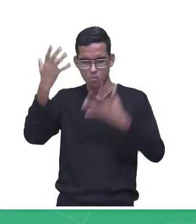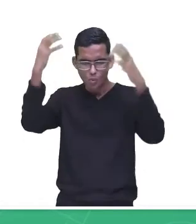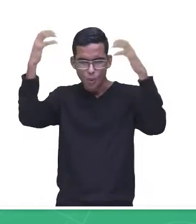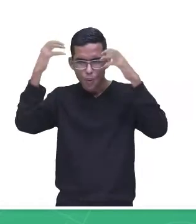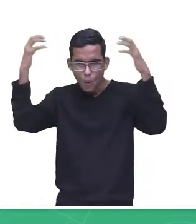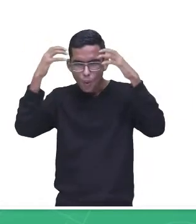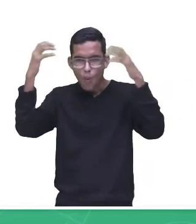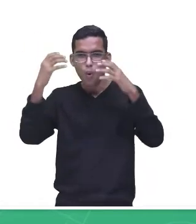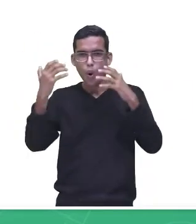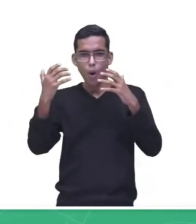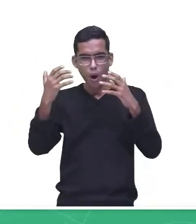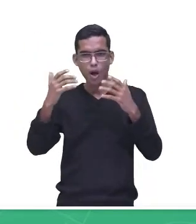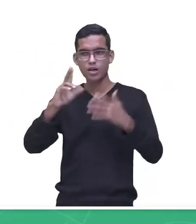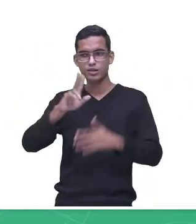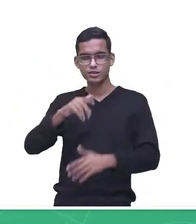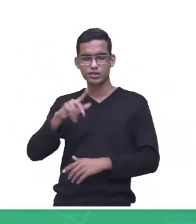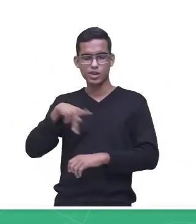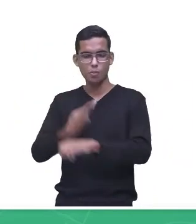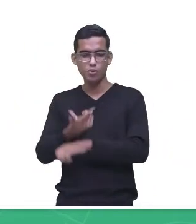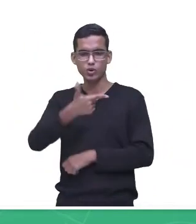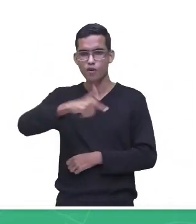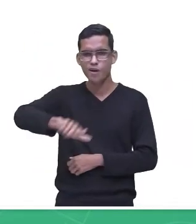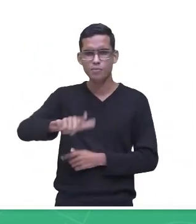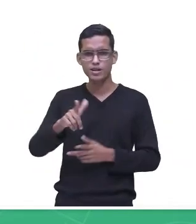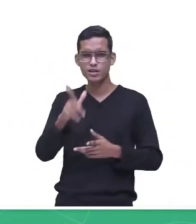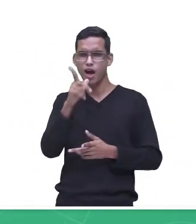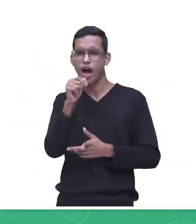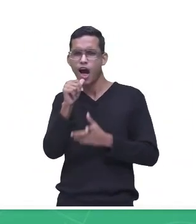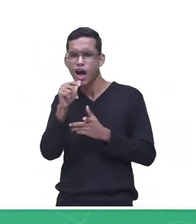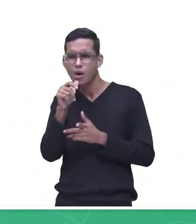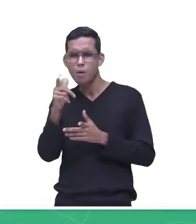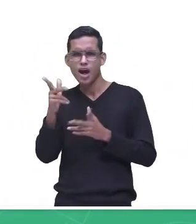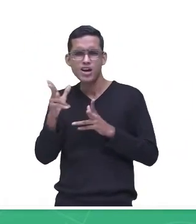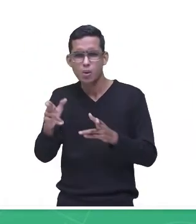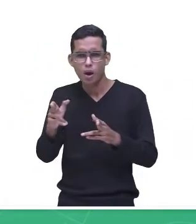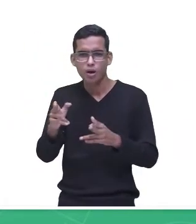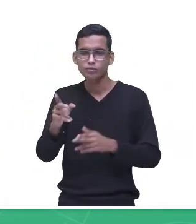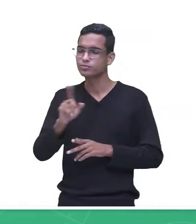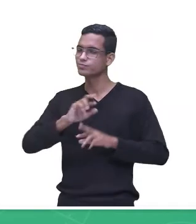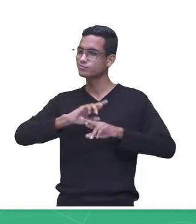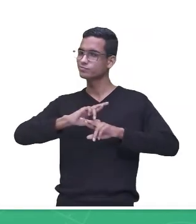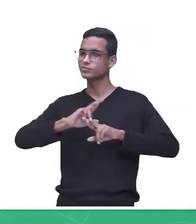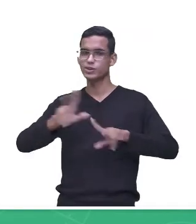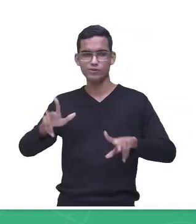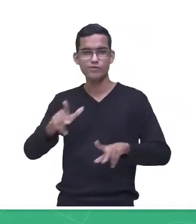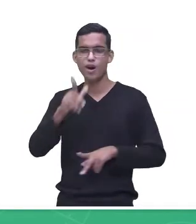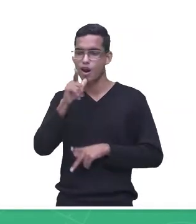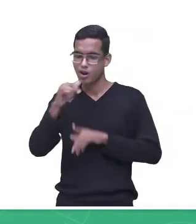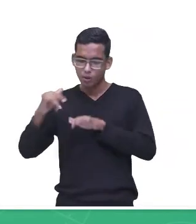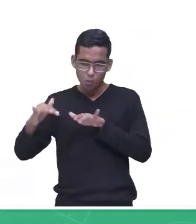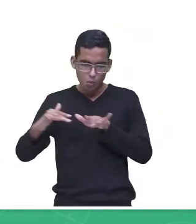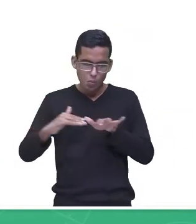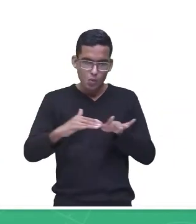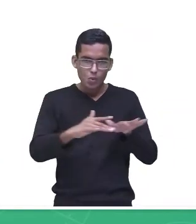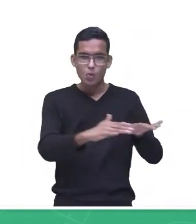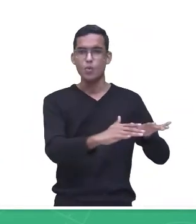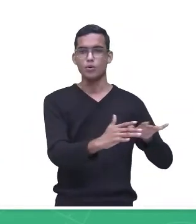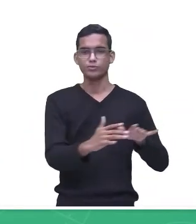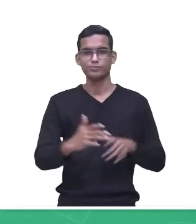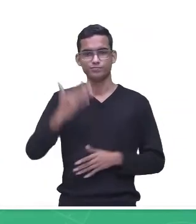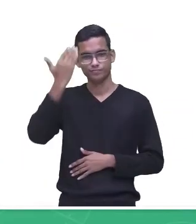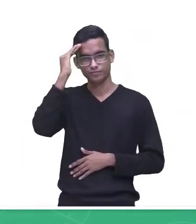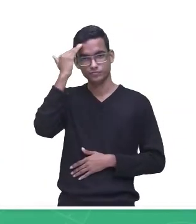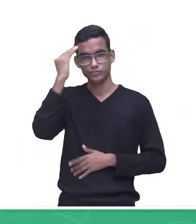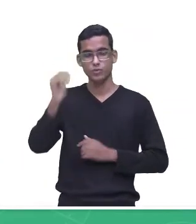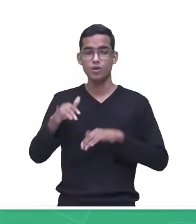são outras águas. Parmênides dizia não. Parmênides dizia que o ser era imutável, né? Que existe uma